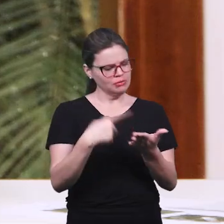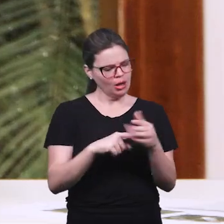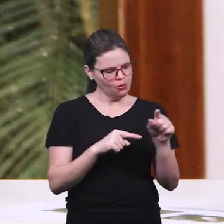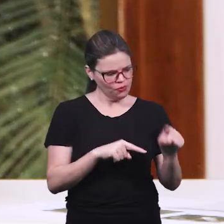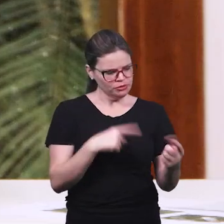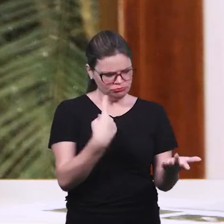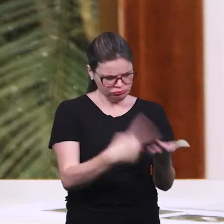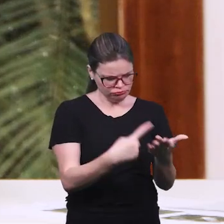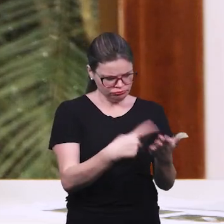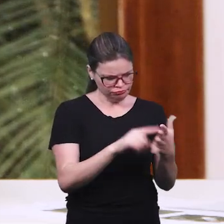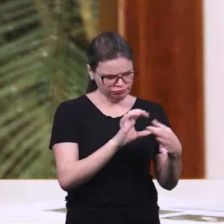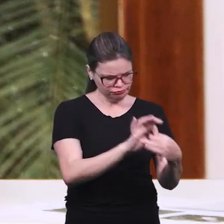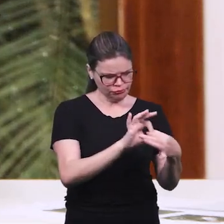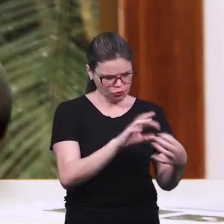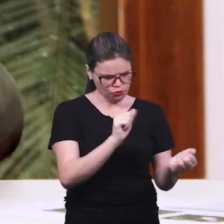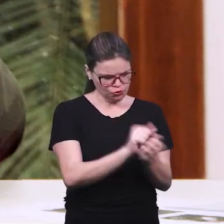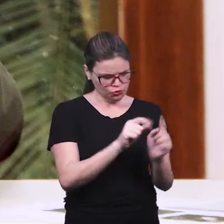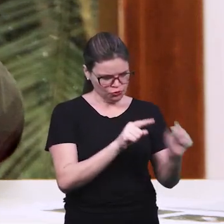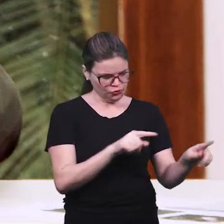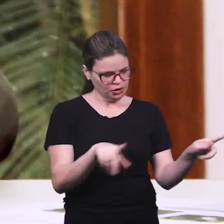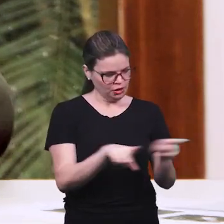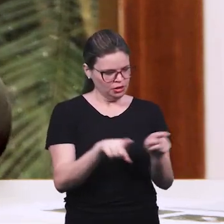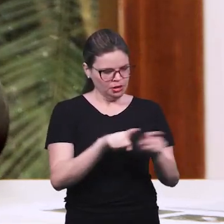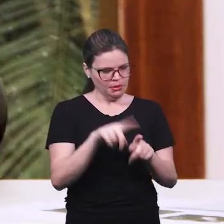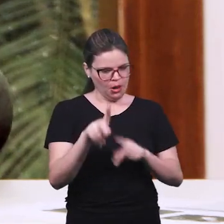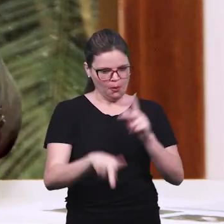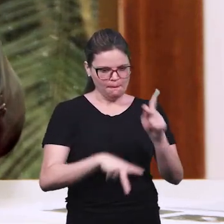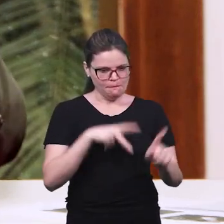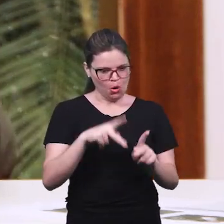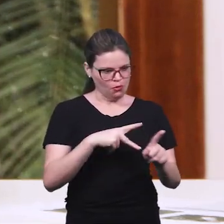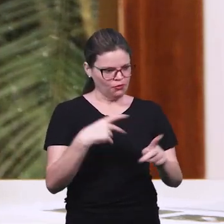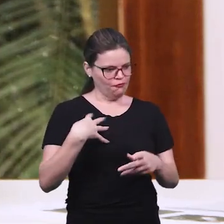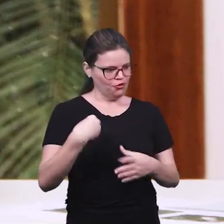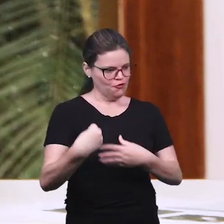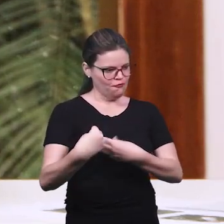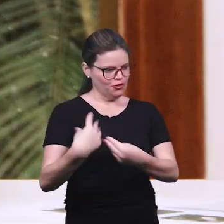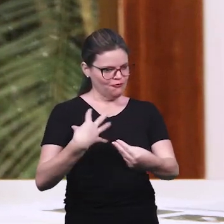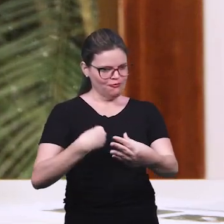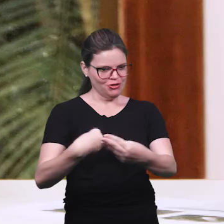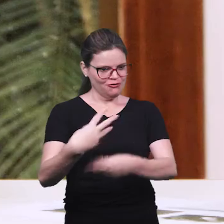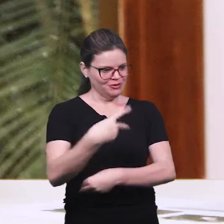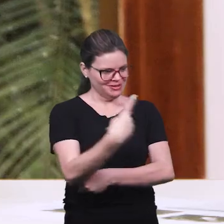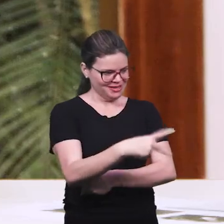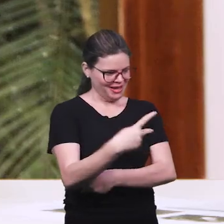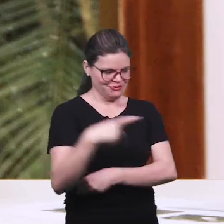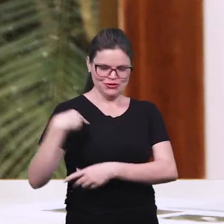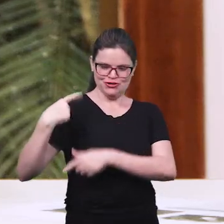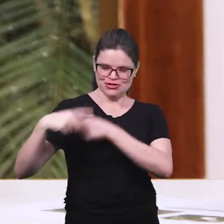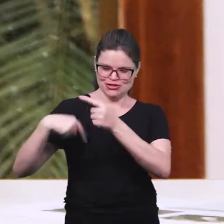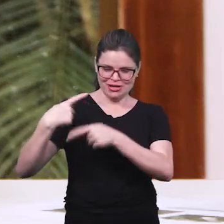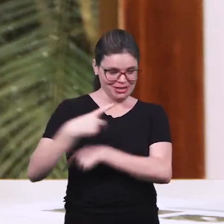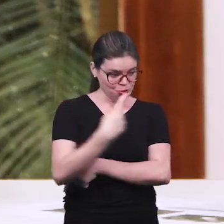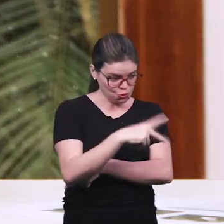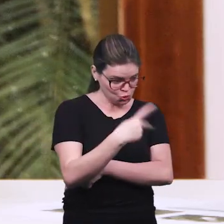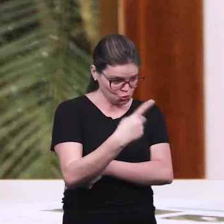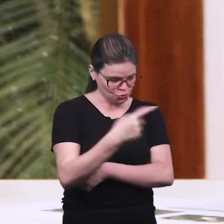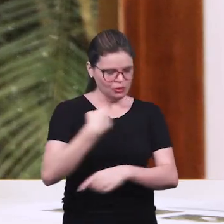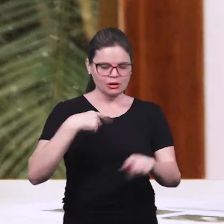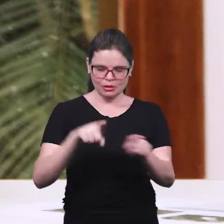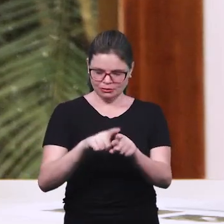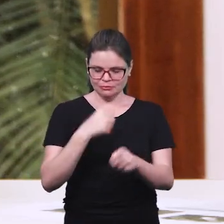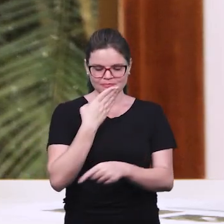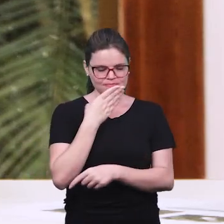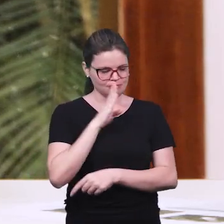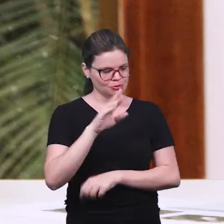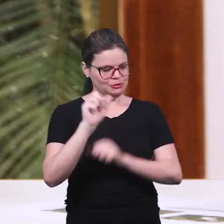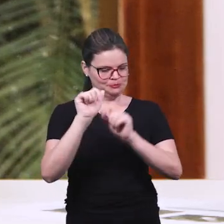com ele, faria aliança também com um povo inteiro que descenderia de Abraão. Abraão, aos